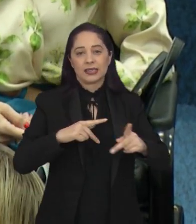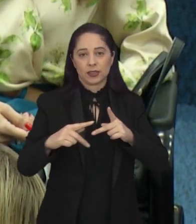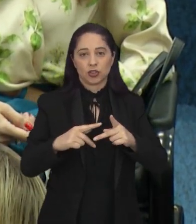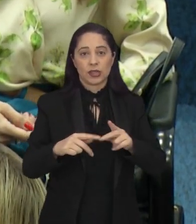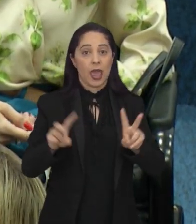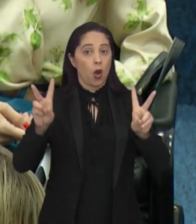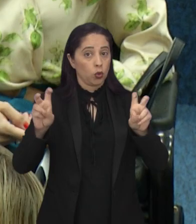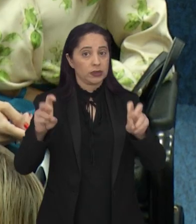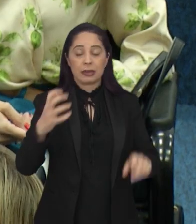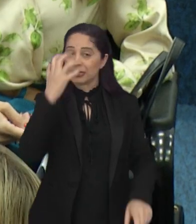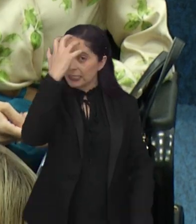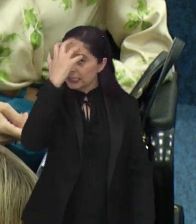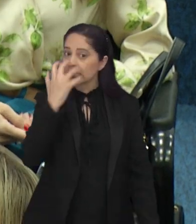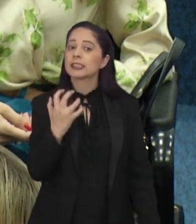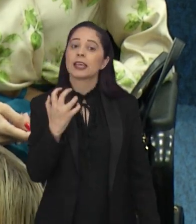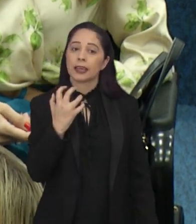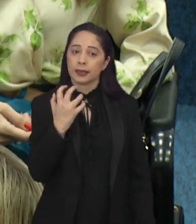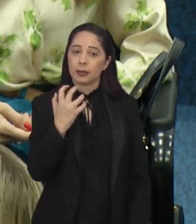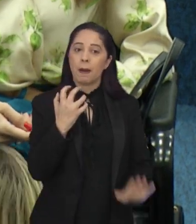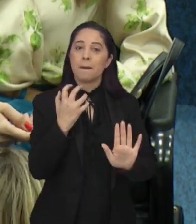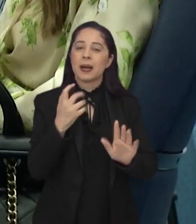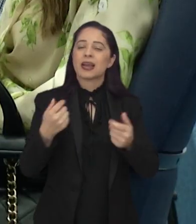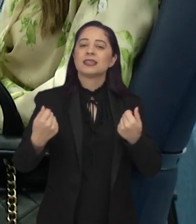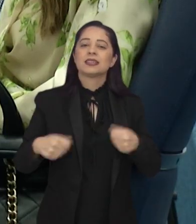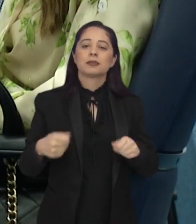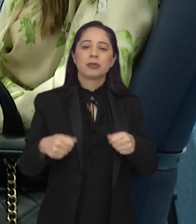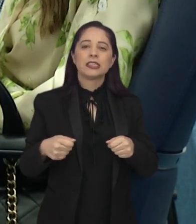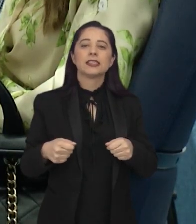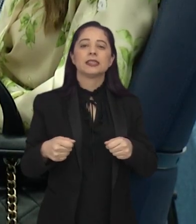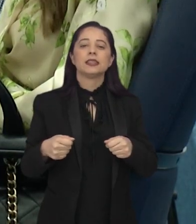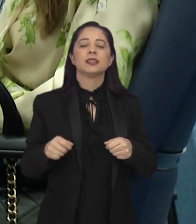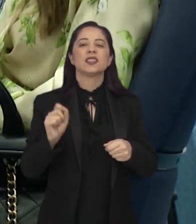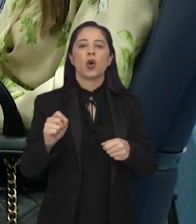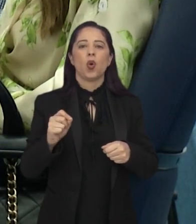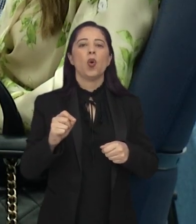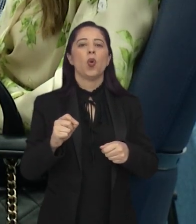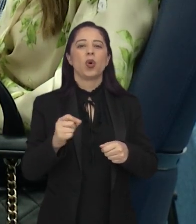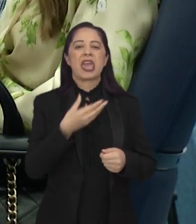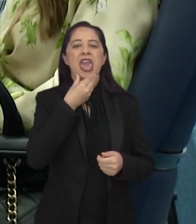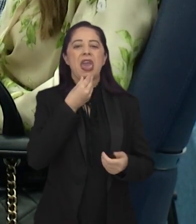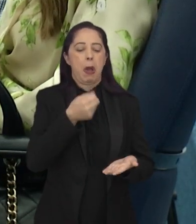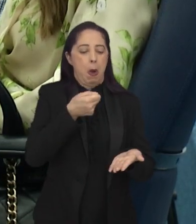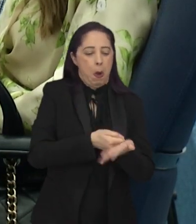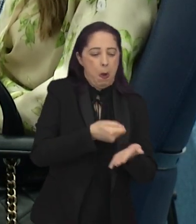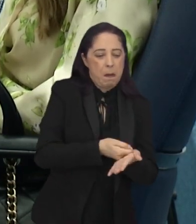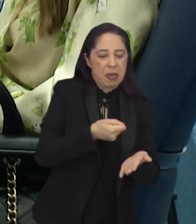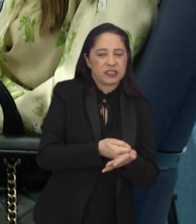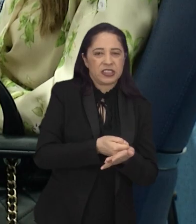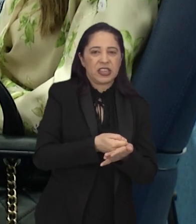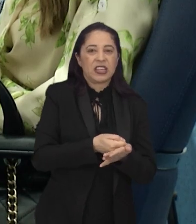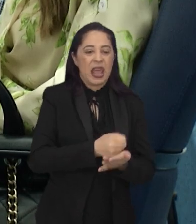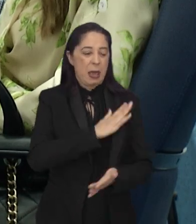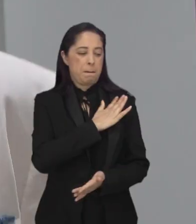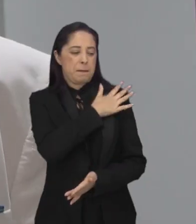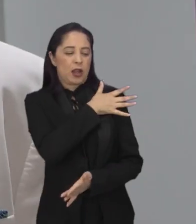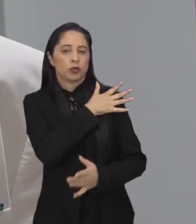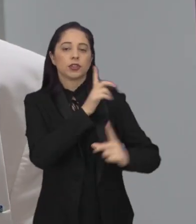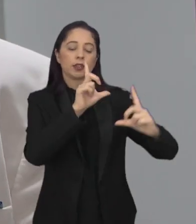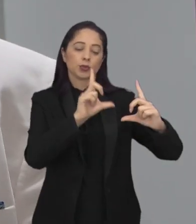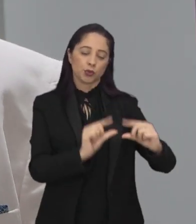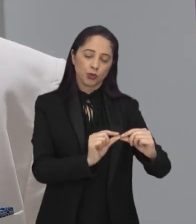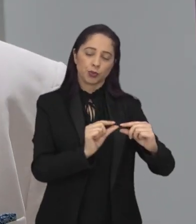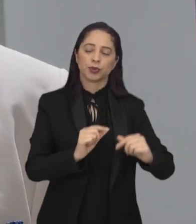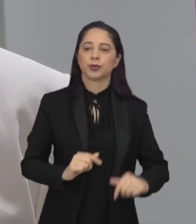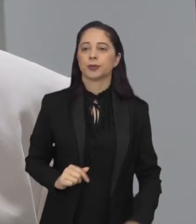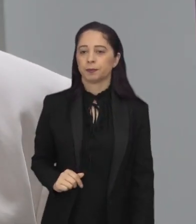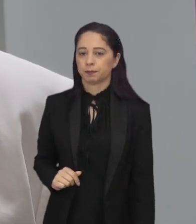assunto sério que, para ganhar ainda mais espaço, precisa superar a luta diária do machismo e da misoginia. Então, quando você